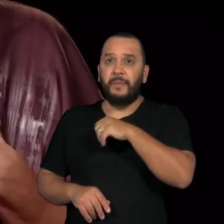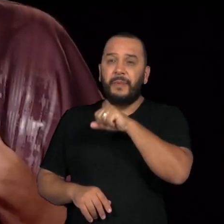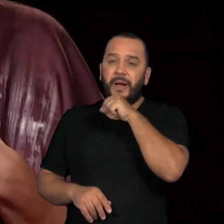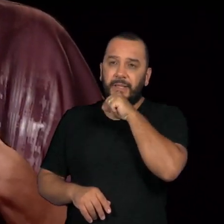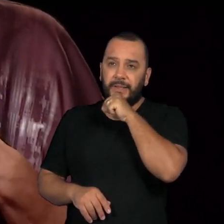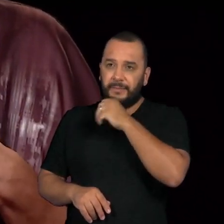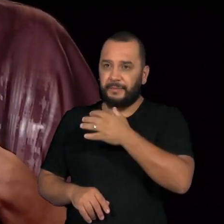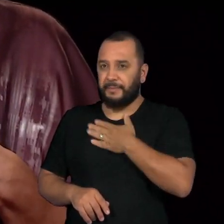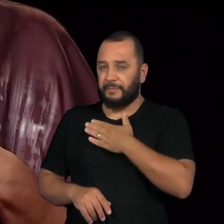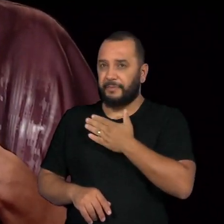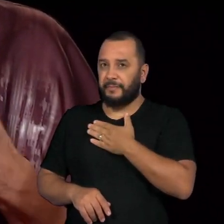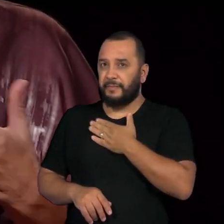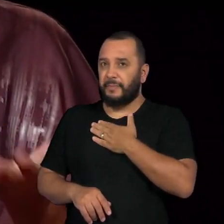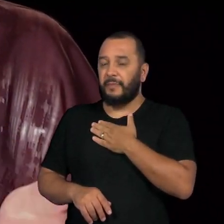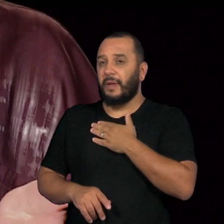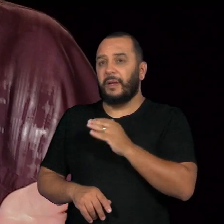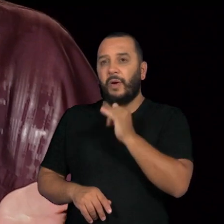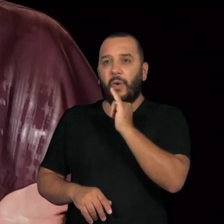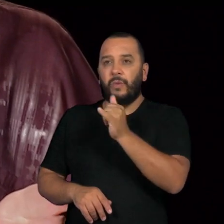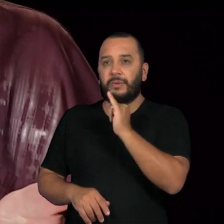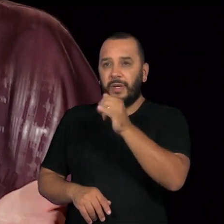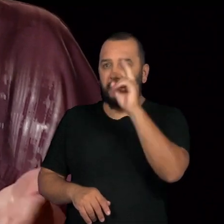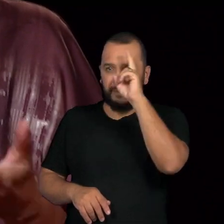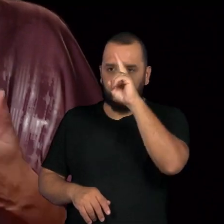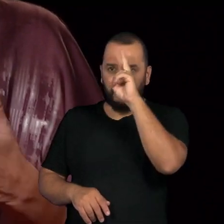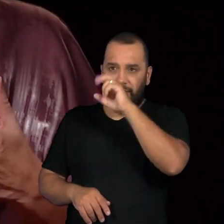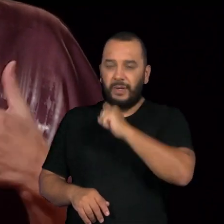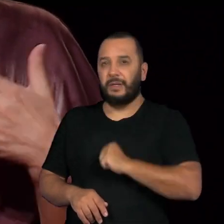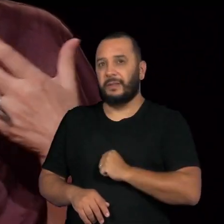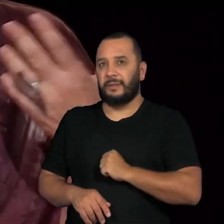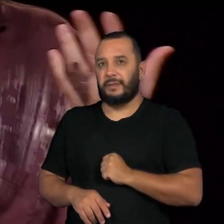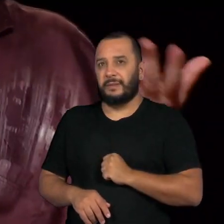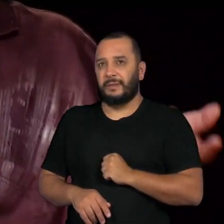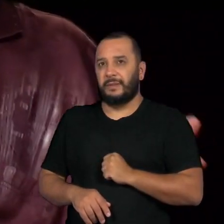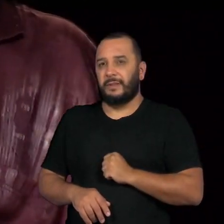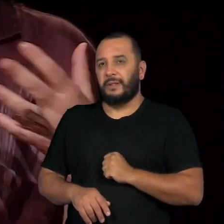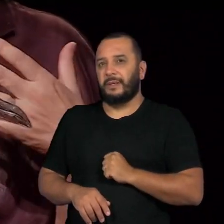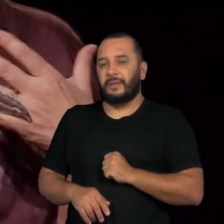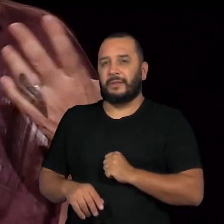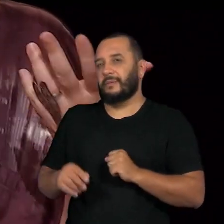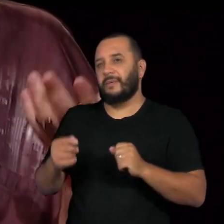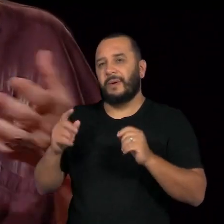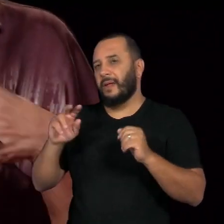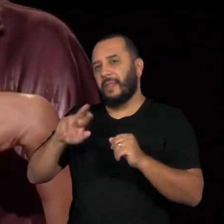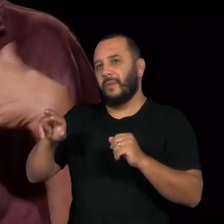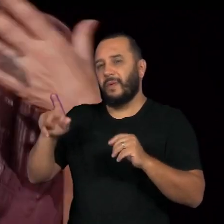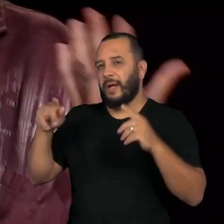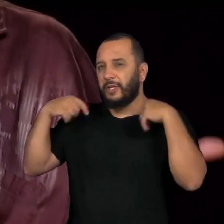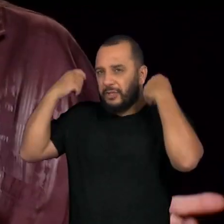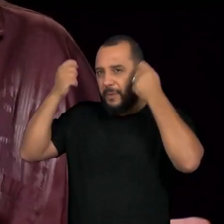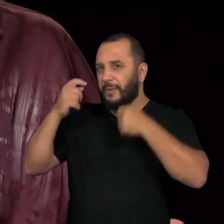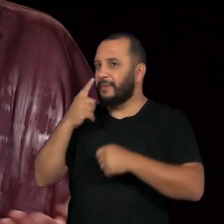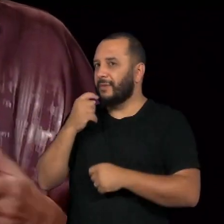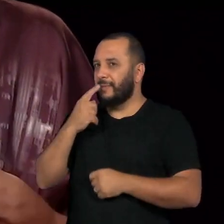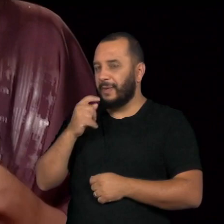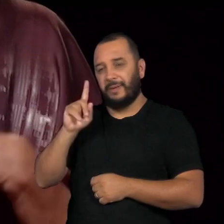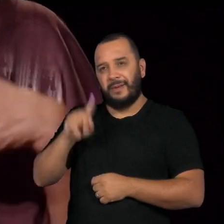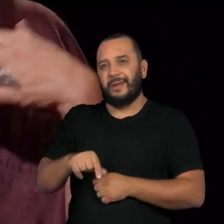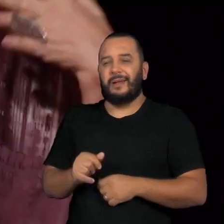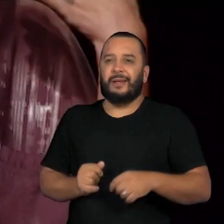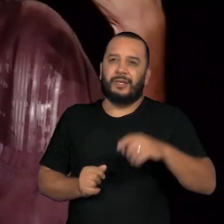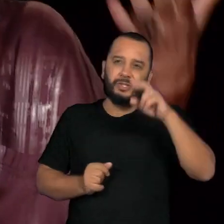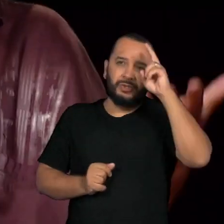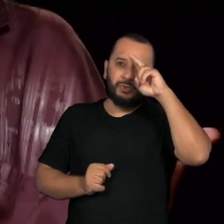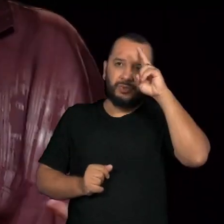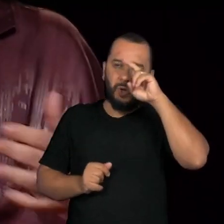pessoa assim, que ele contava histórias. E não é que ele contava assim, Chapeuzinho Vermelho, ele contava histórias que